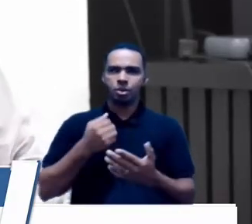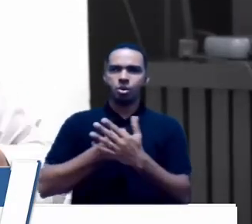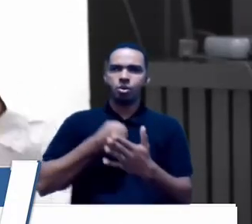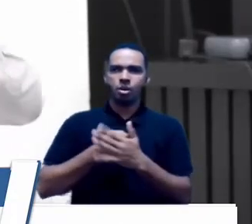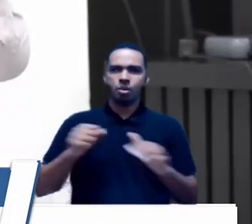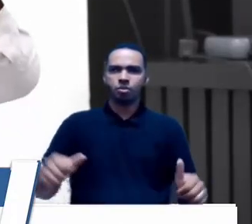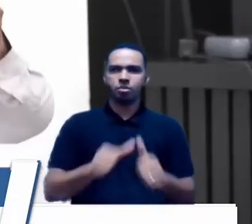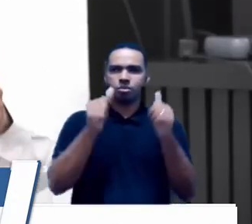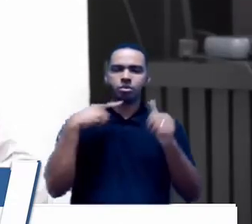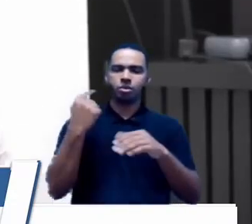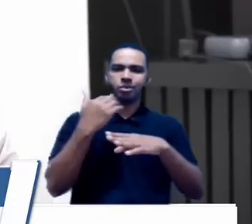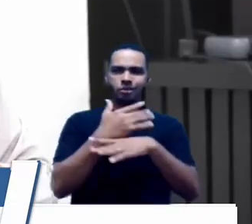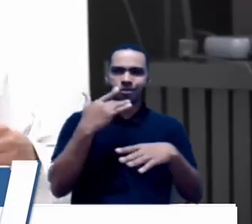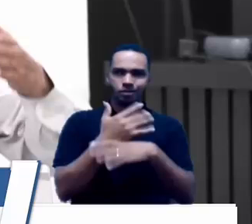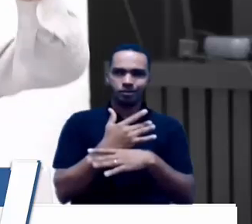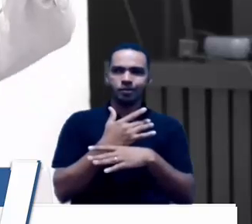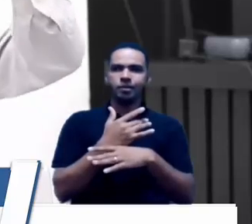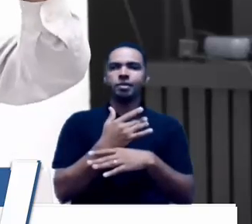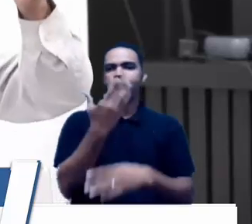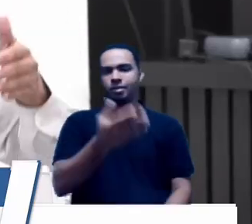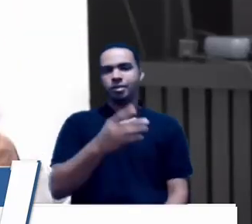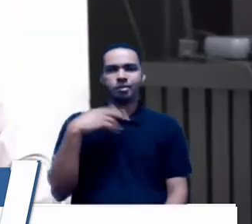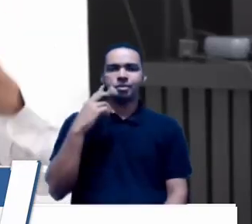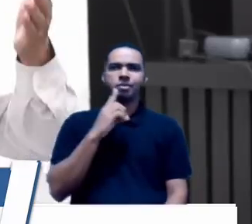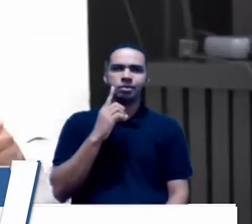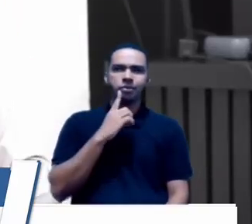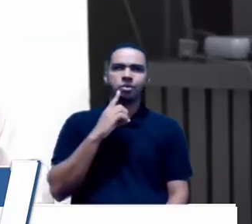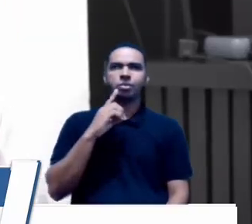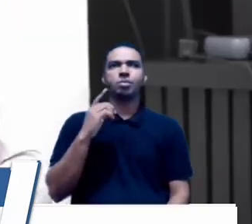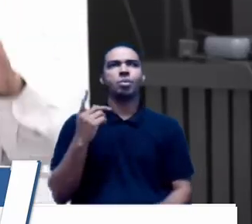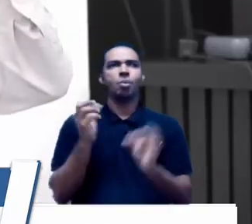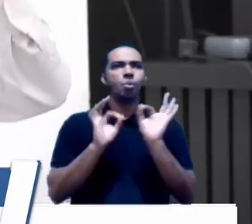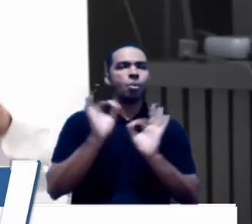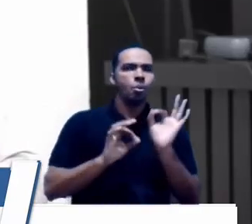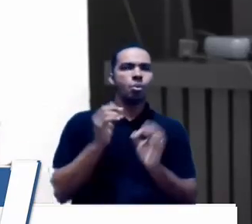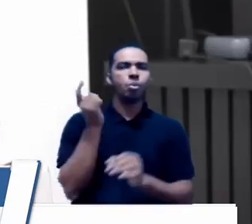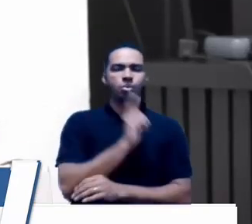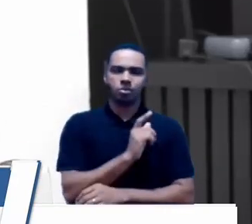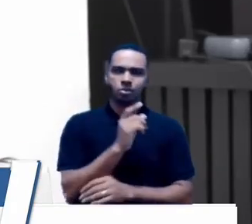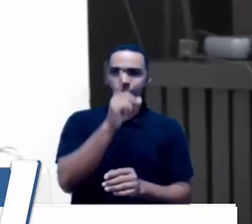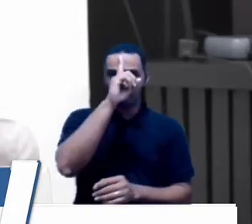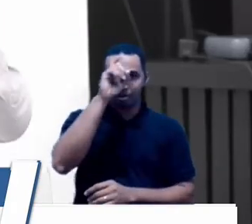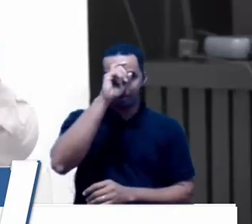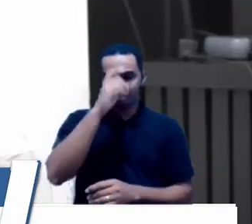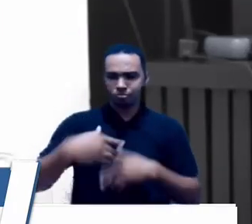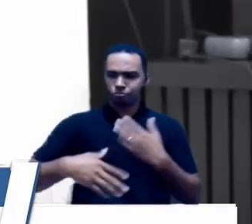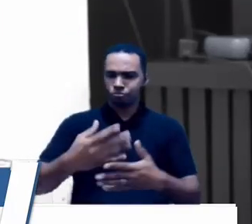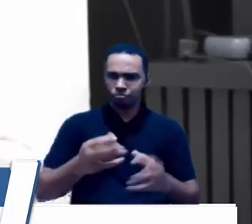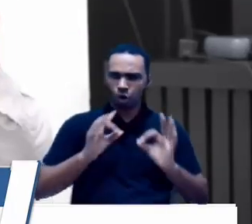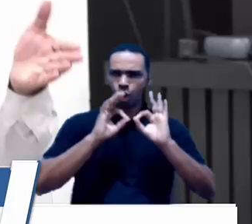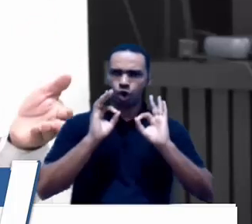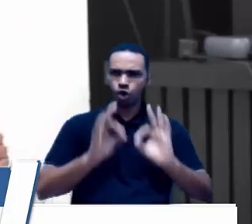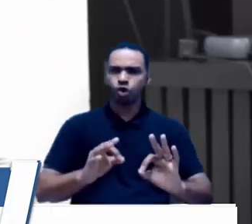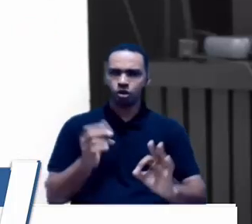né? Daniel Bassi correndo atrás do hospital, né? Que está aí todo vapor, está bem adiantado.